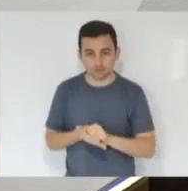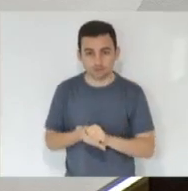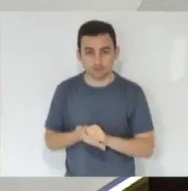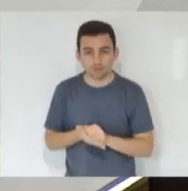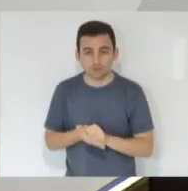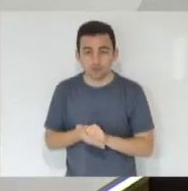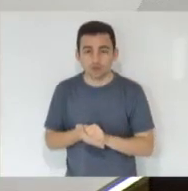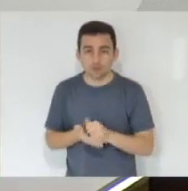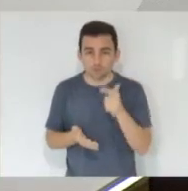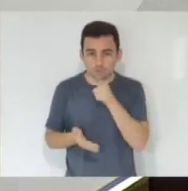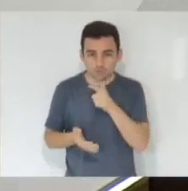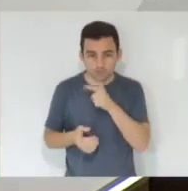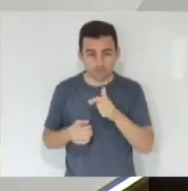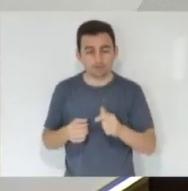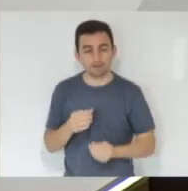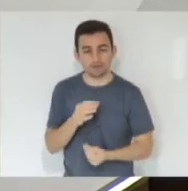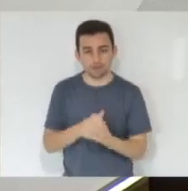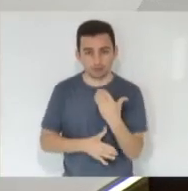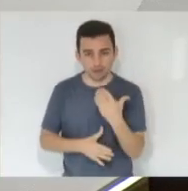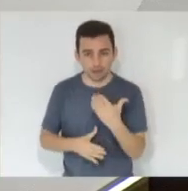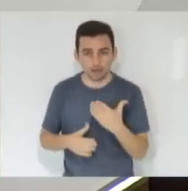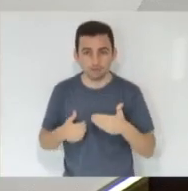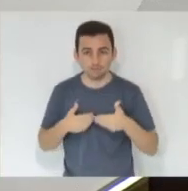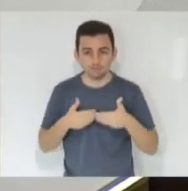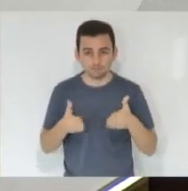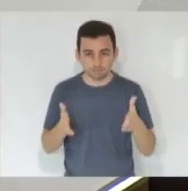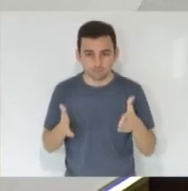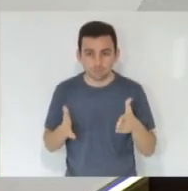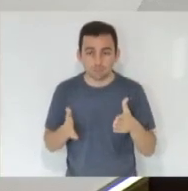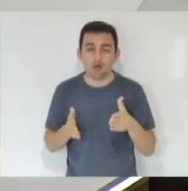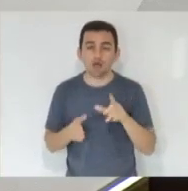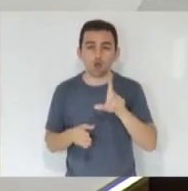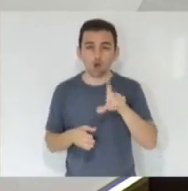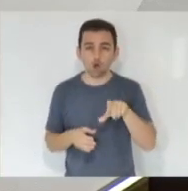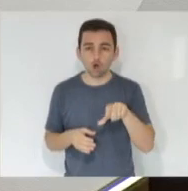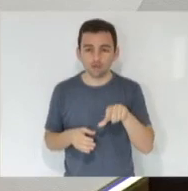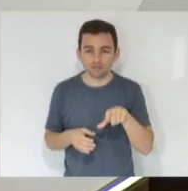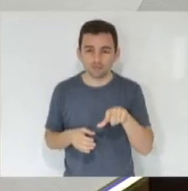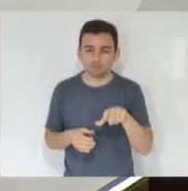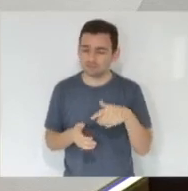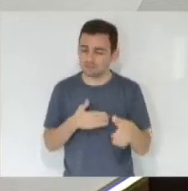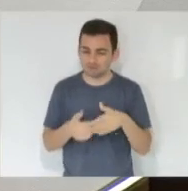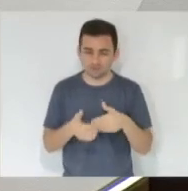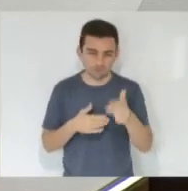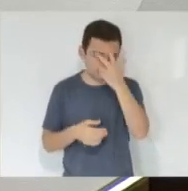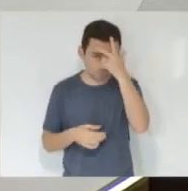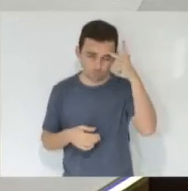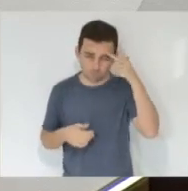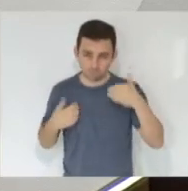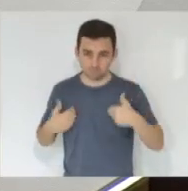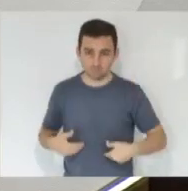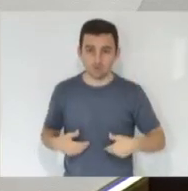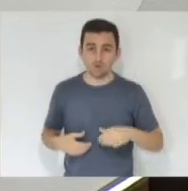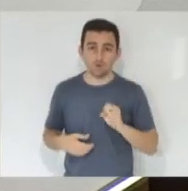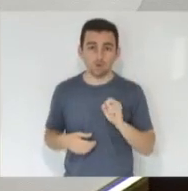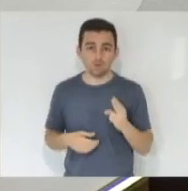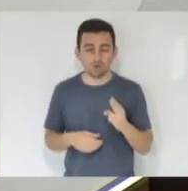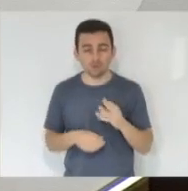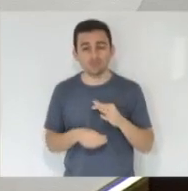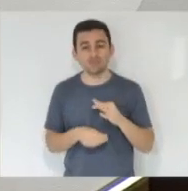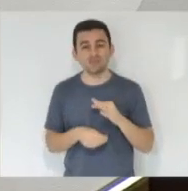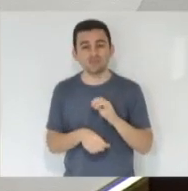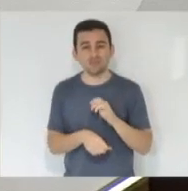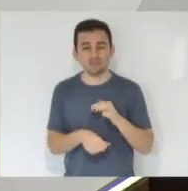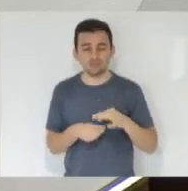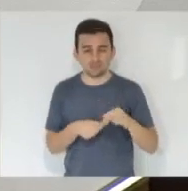conta corrente é criada em nome do cadastrado, seja pessoa física ou entidade do terceiro setor.